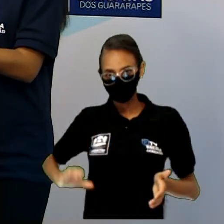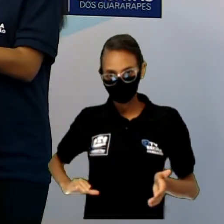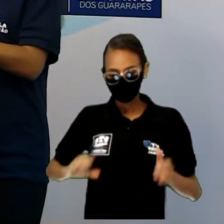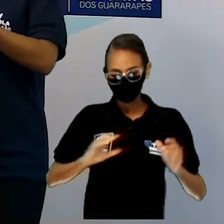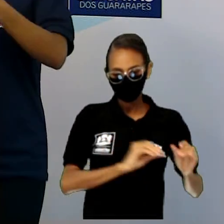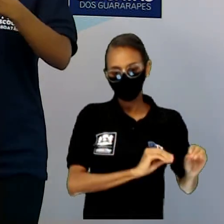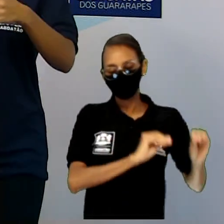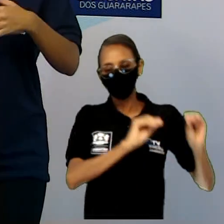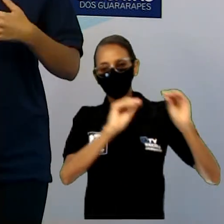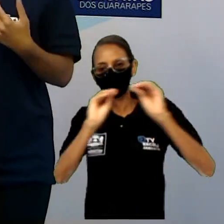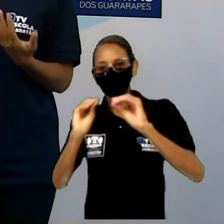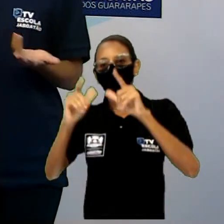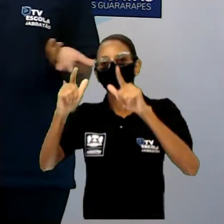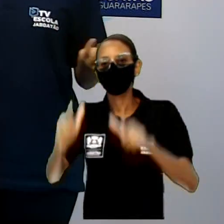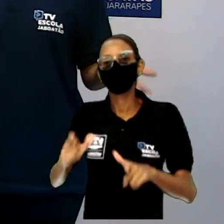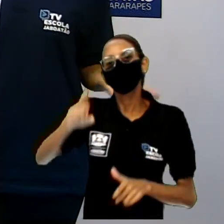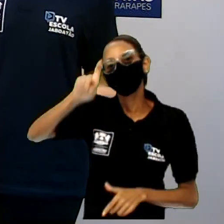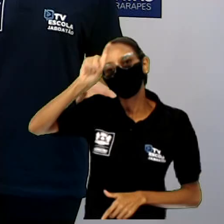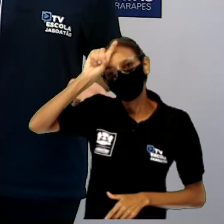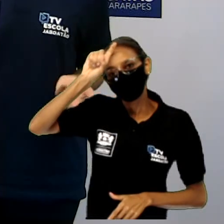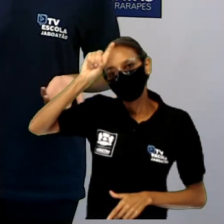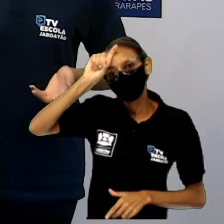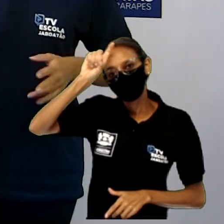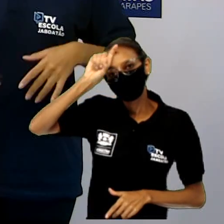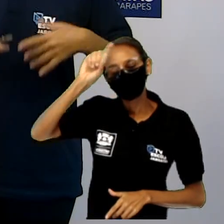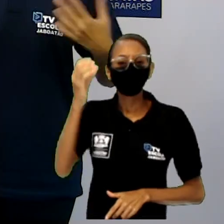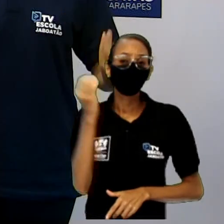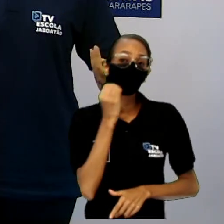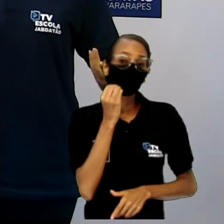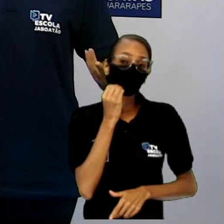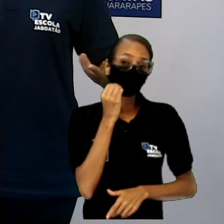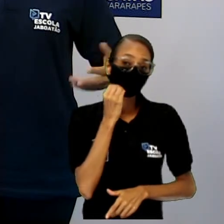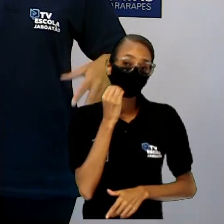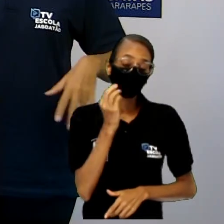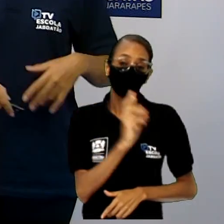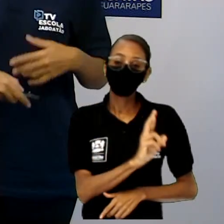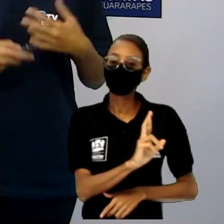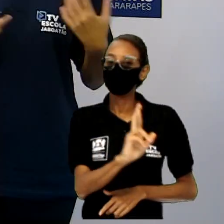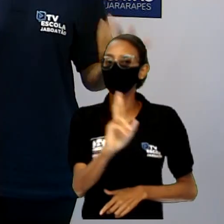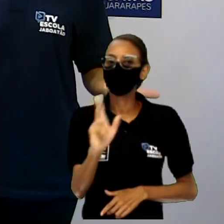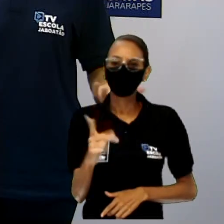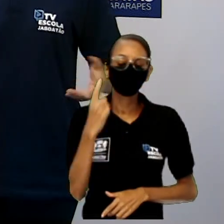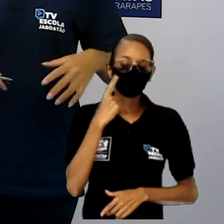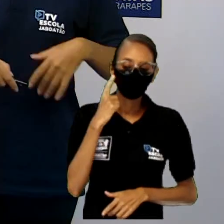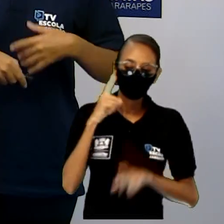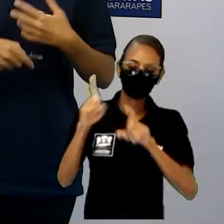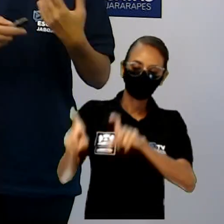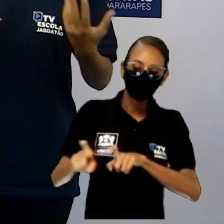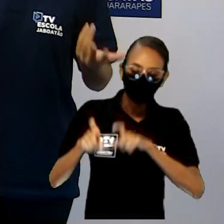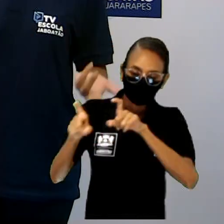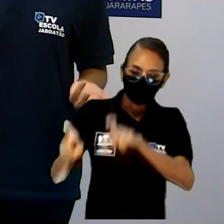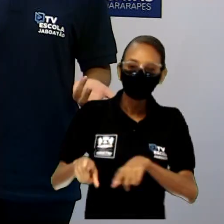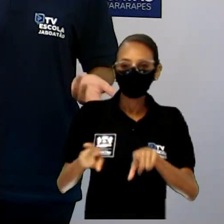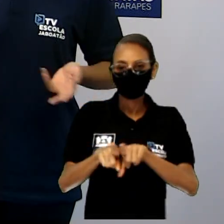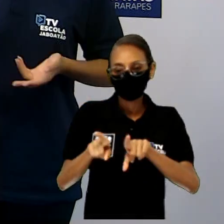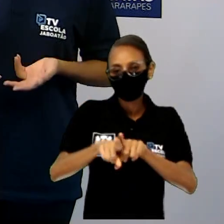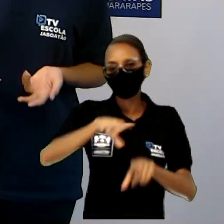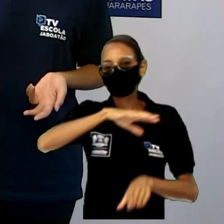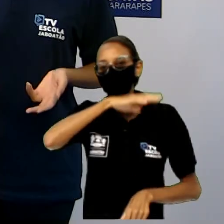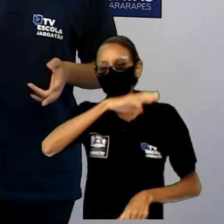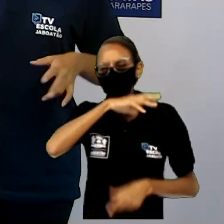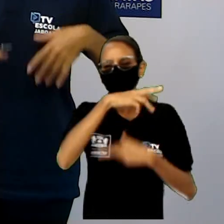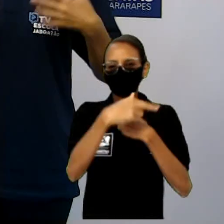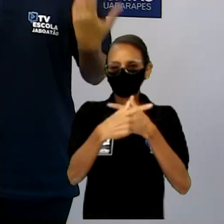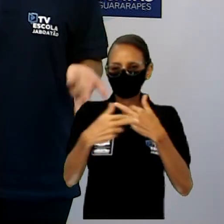do Egito, buscando ali uma nova oportunidade, uma terra onde eles pudessem ali plantar e criar os seus animais